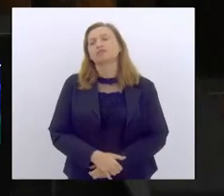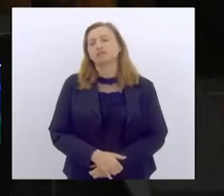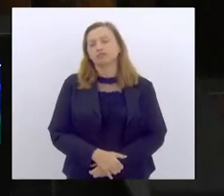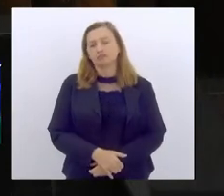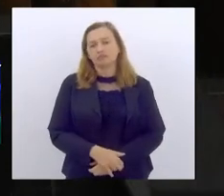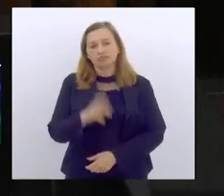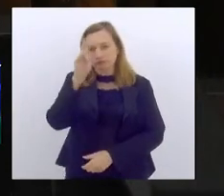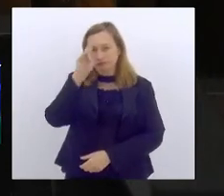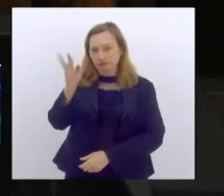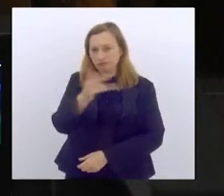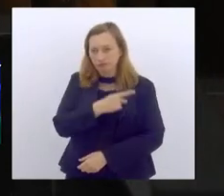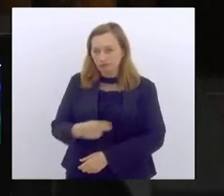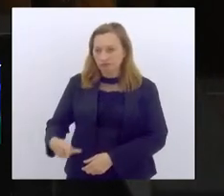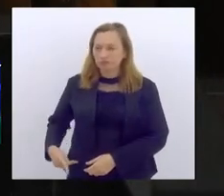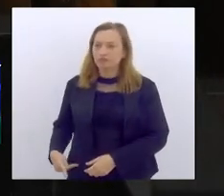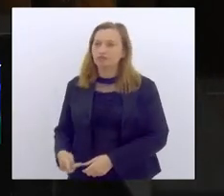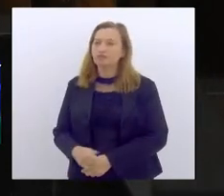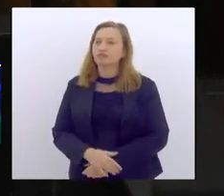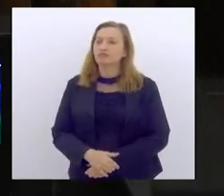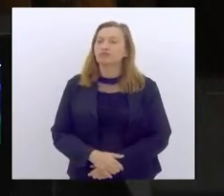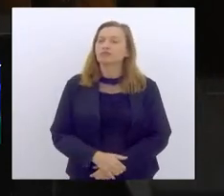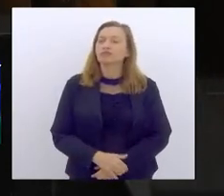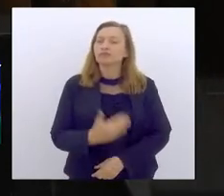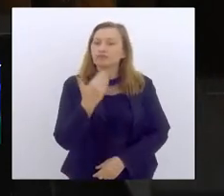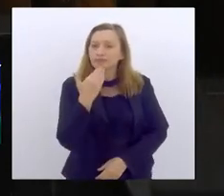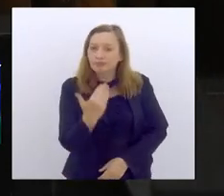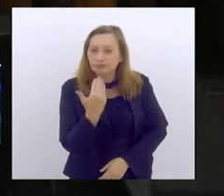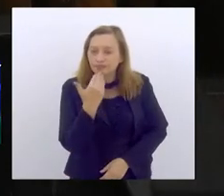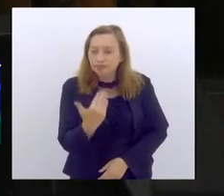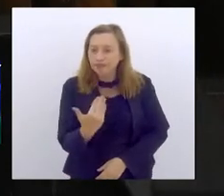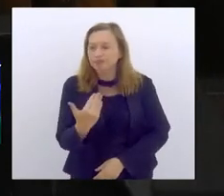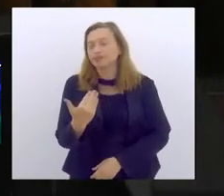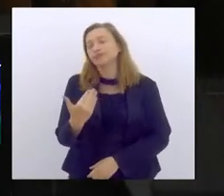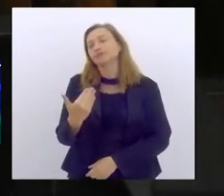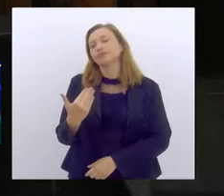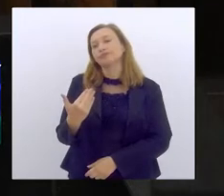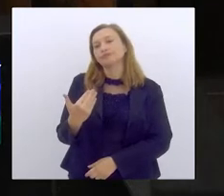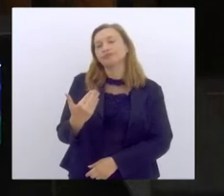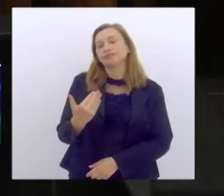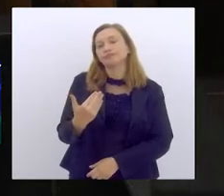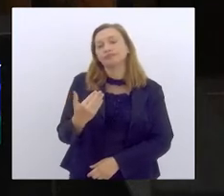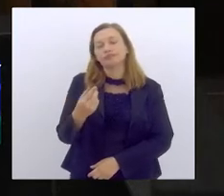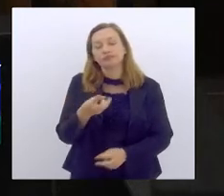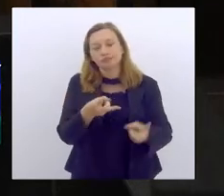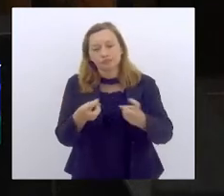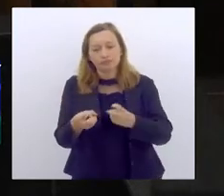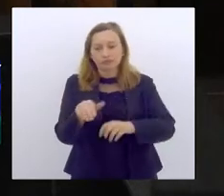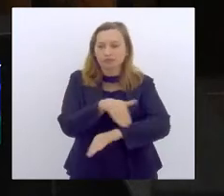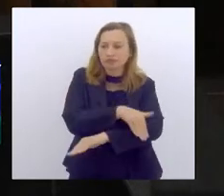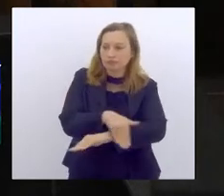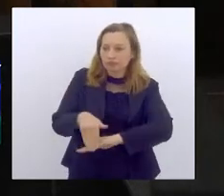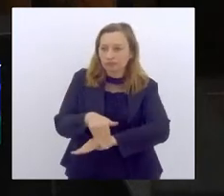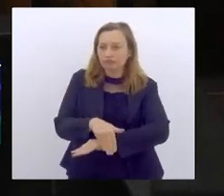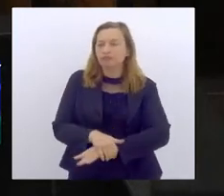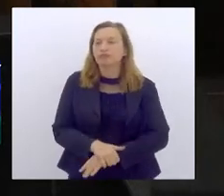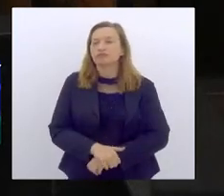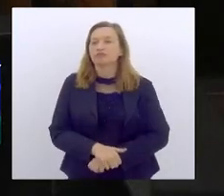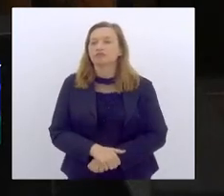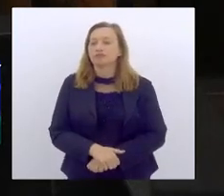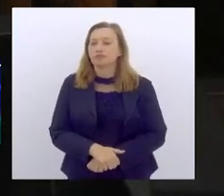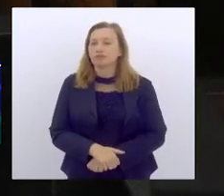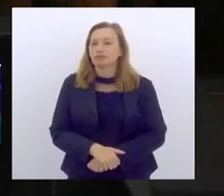o seu presidente os apelos que a gente hoje na rua e